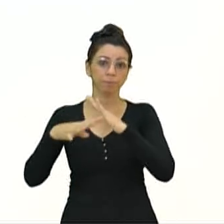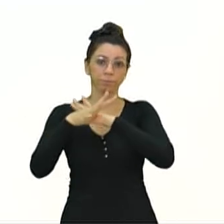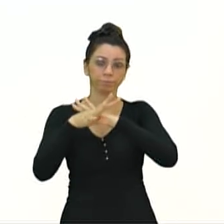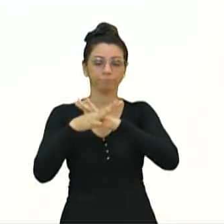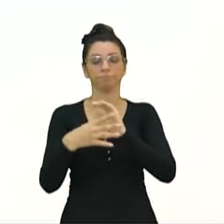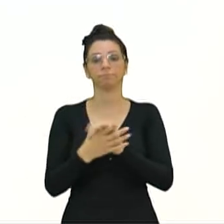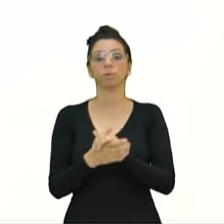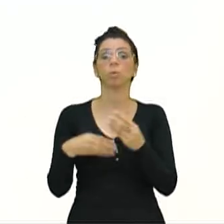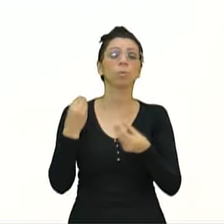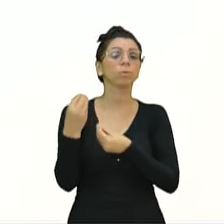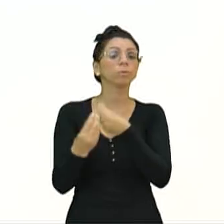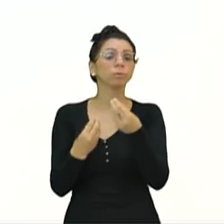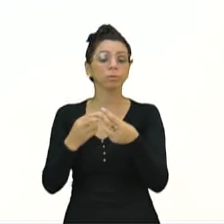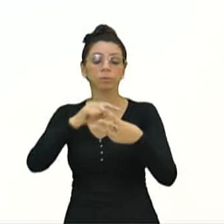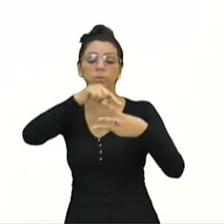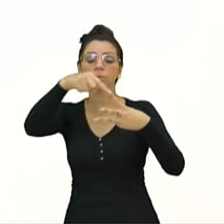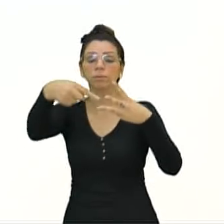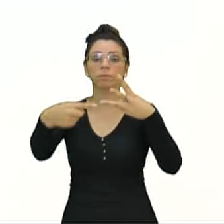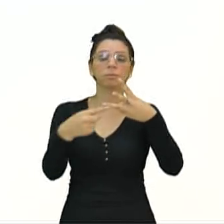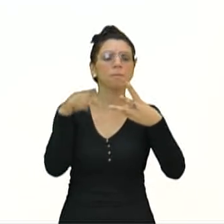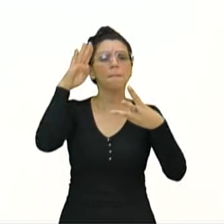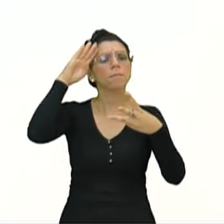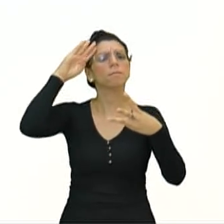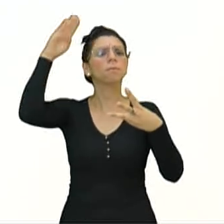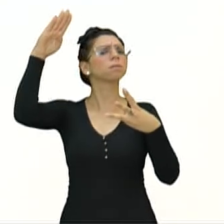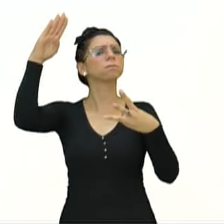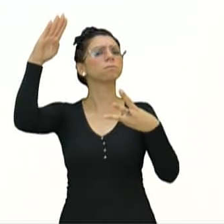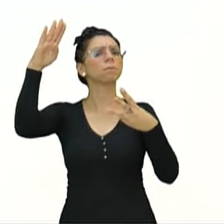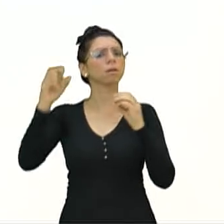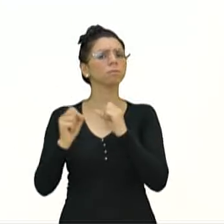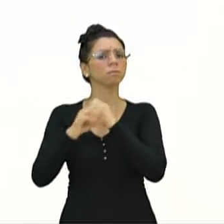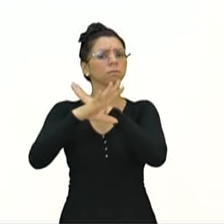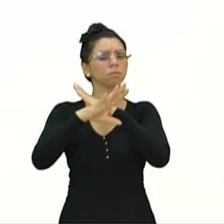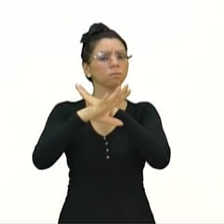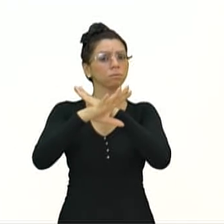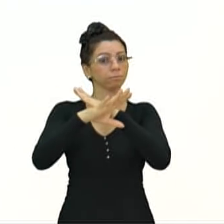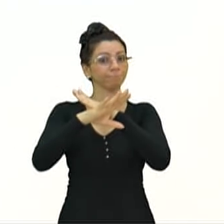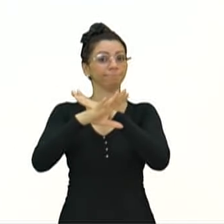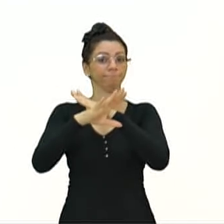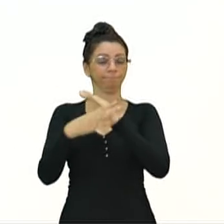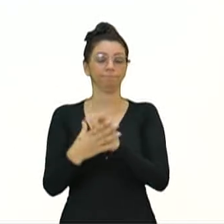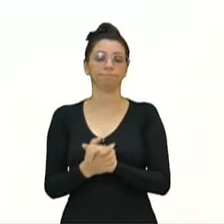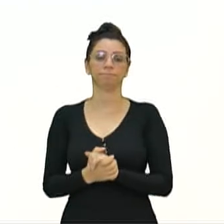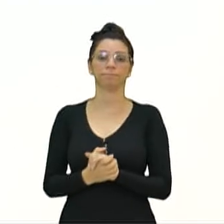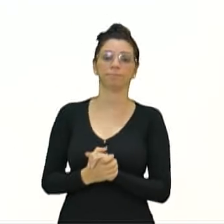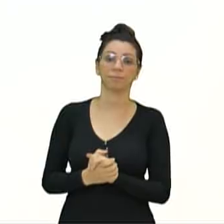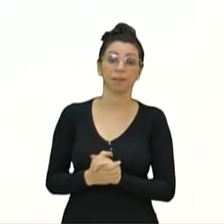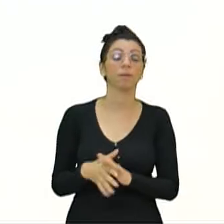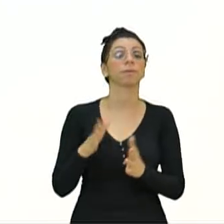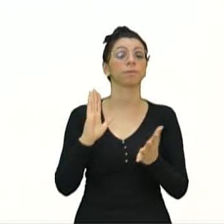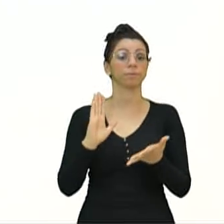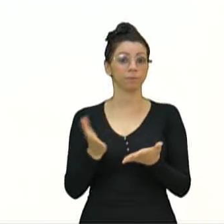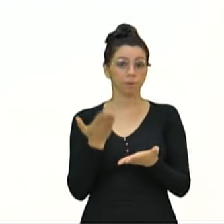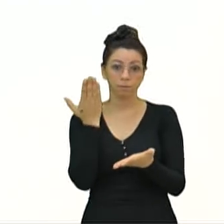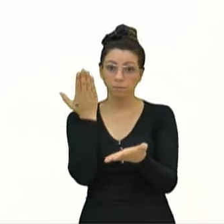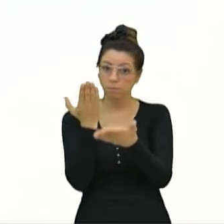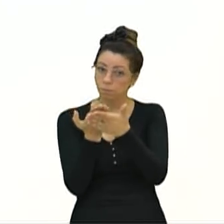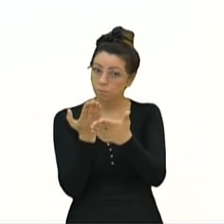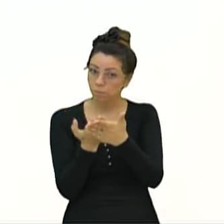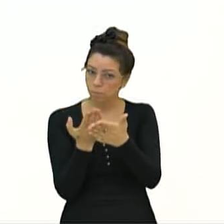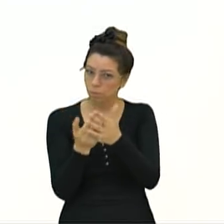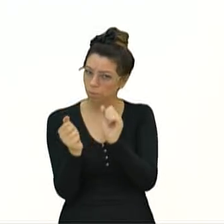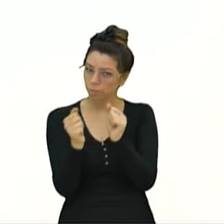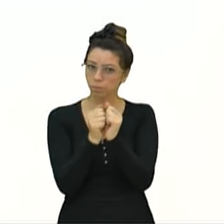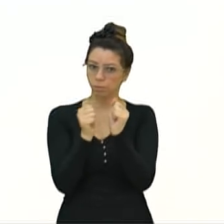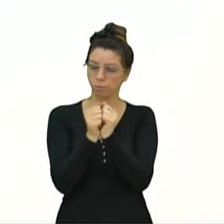nervoso, quais são as 3 partes principais dele? Acabamos de relembrar, você já estudou isso comigo